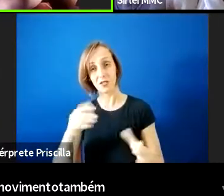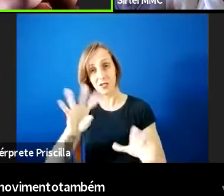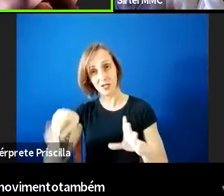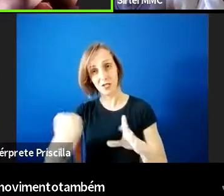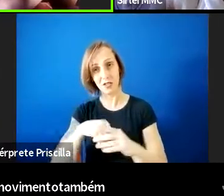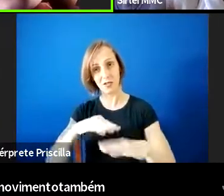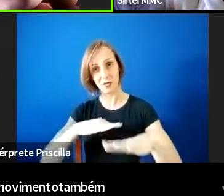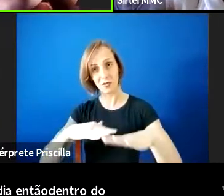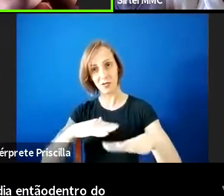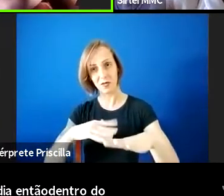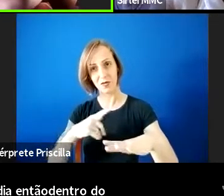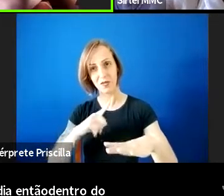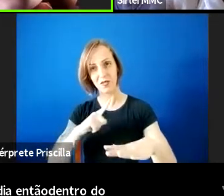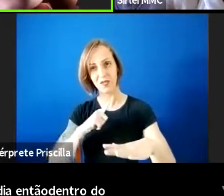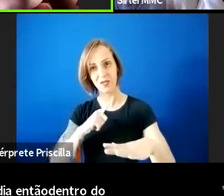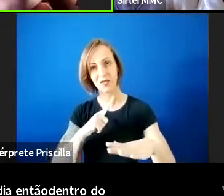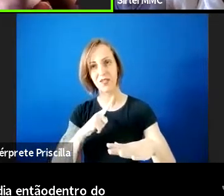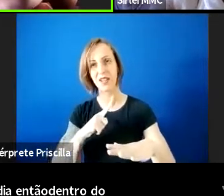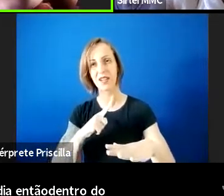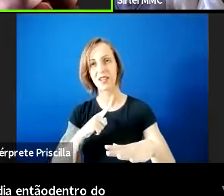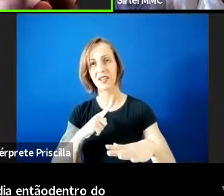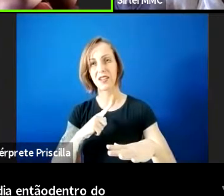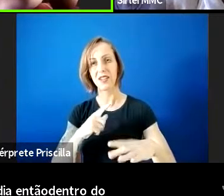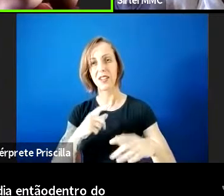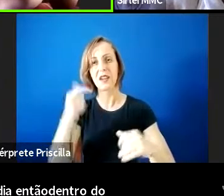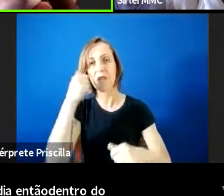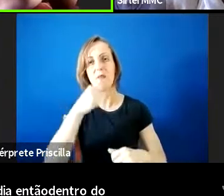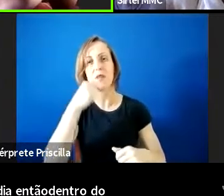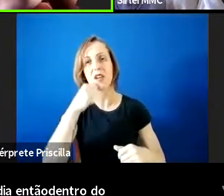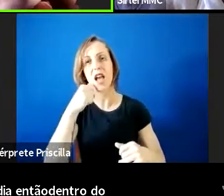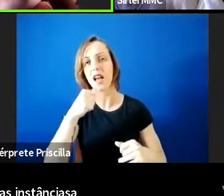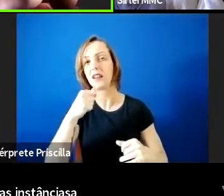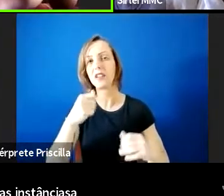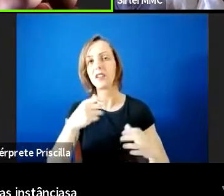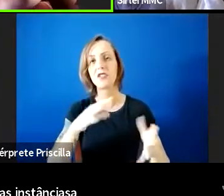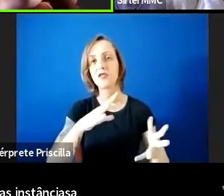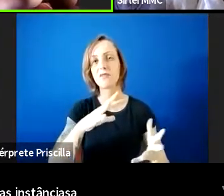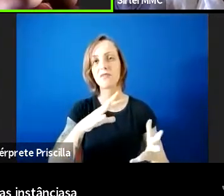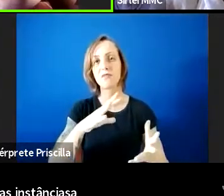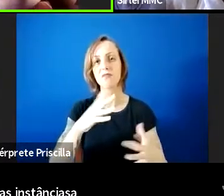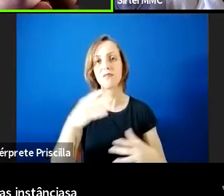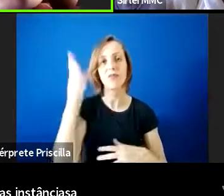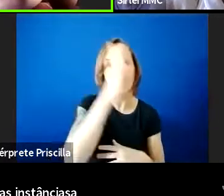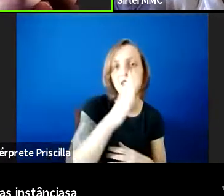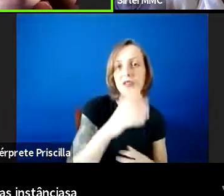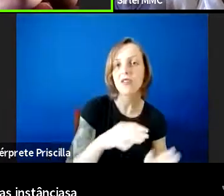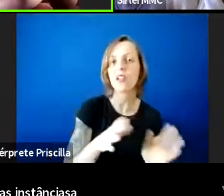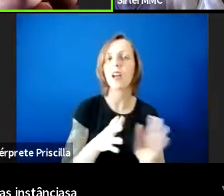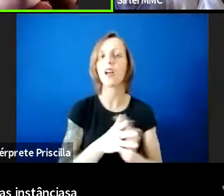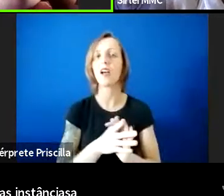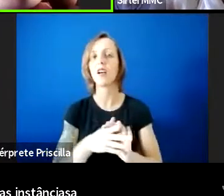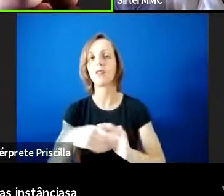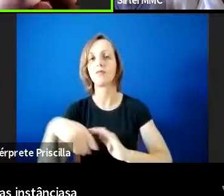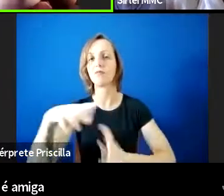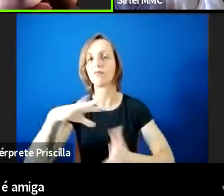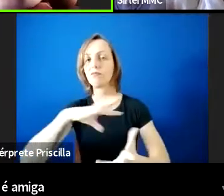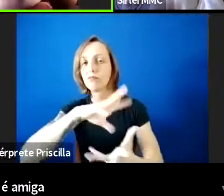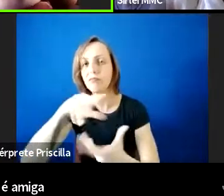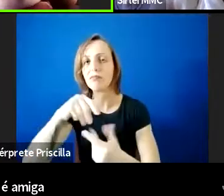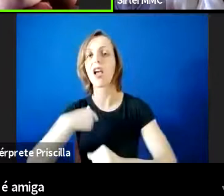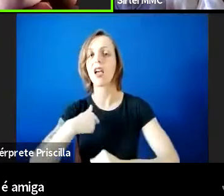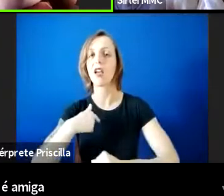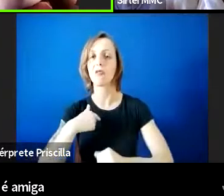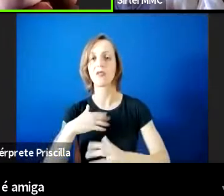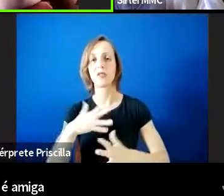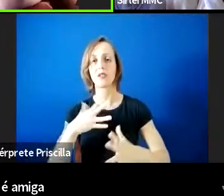instâncias, a nível estadual, a nível nacional, coordenação, direção. Eu faço parte também da direção estadual do movimento aqui